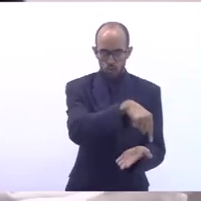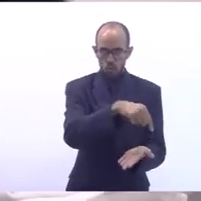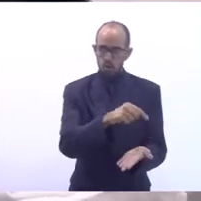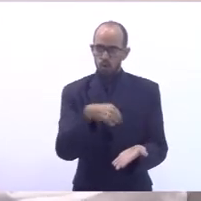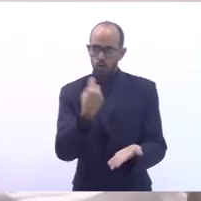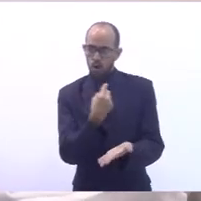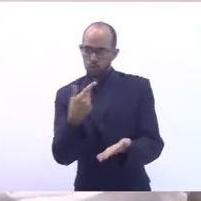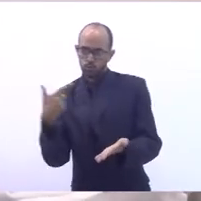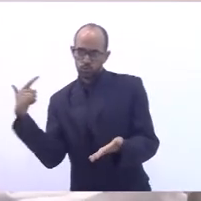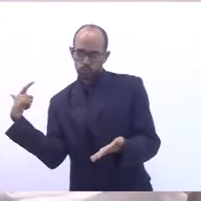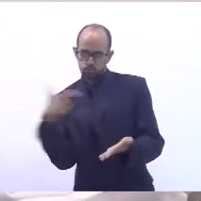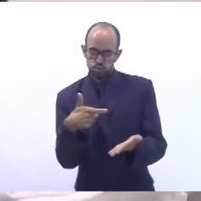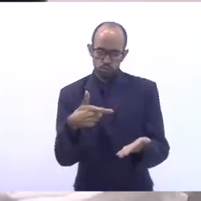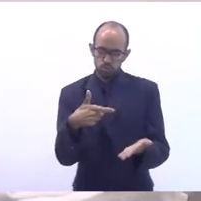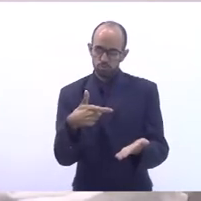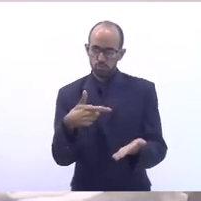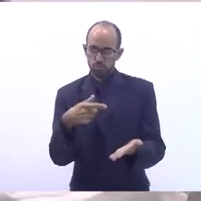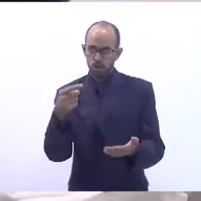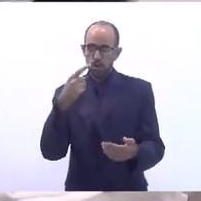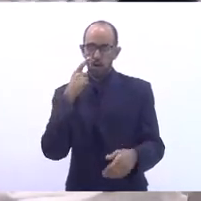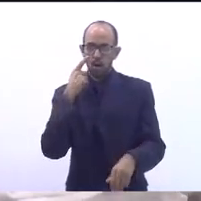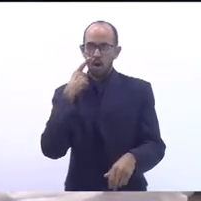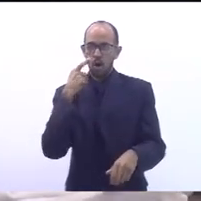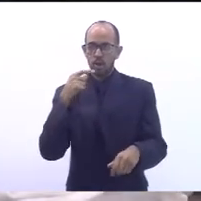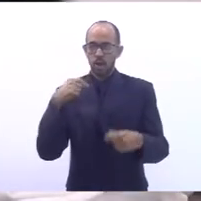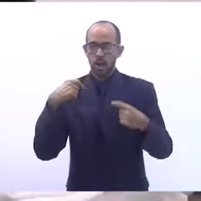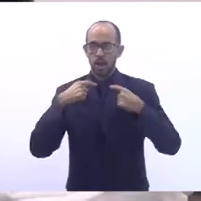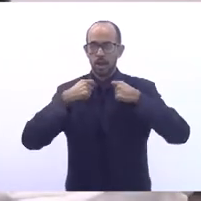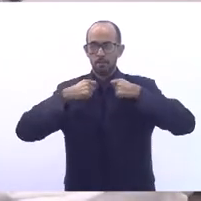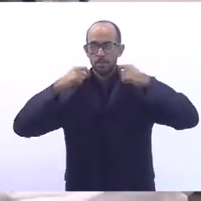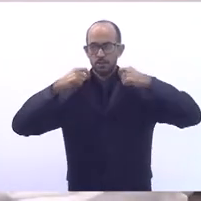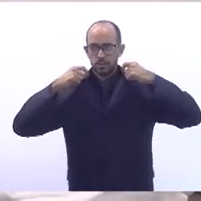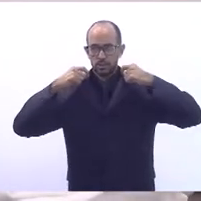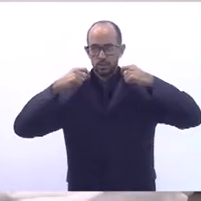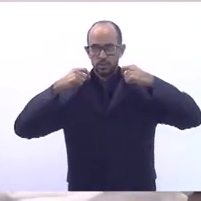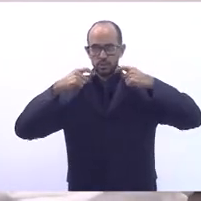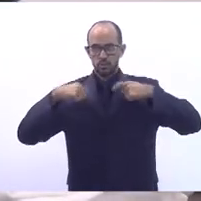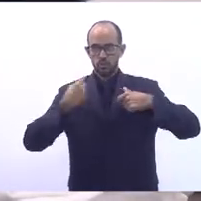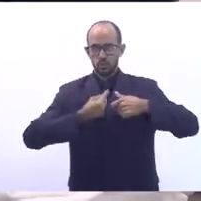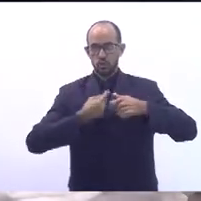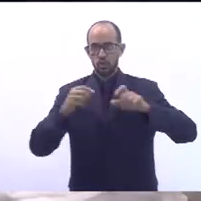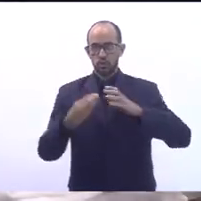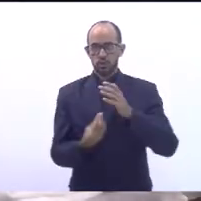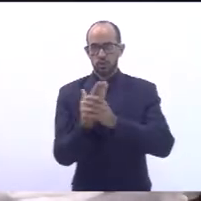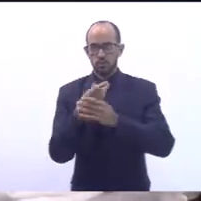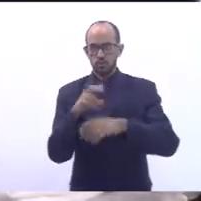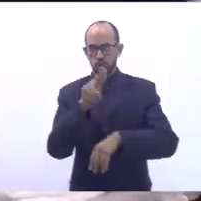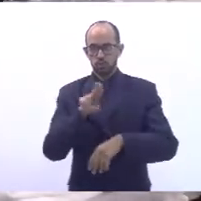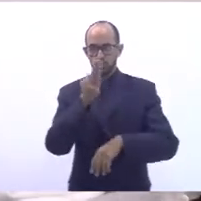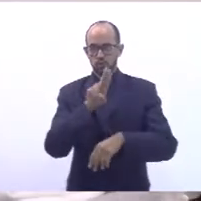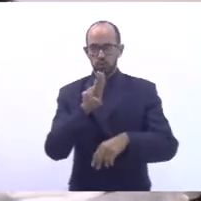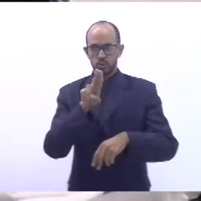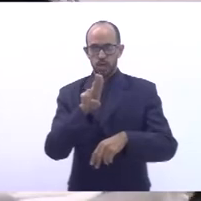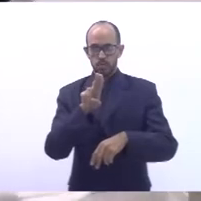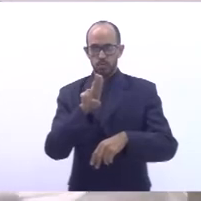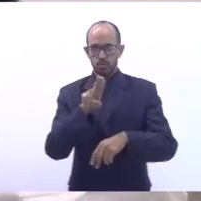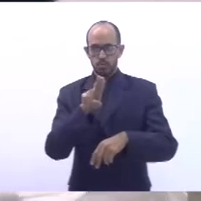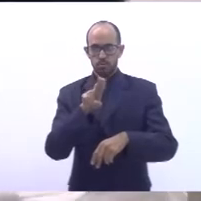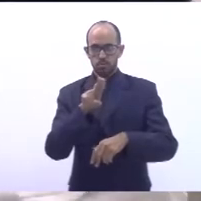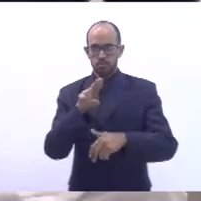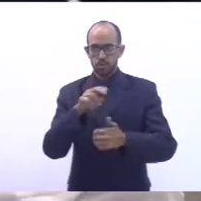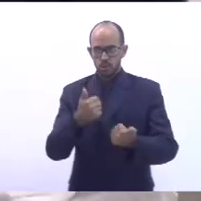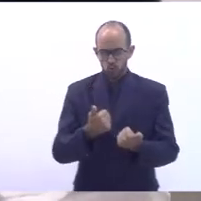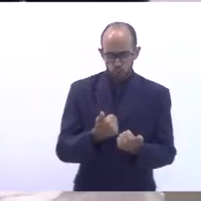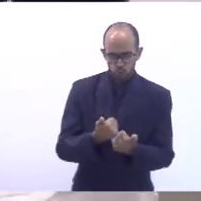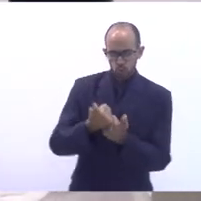atacados tá aqui ó nossa camisa que a gente utiliza para sustentar